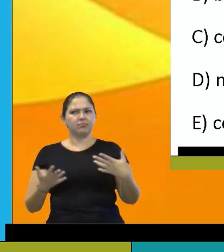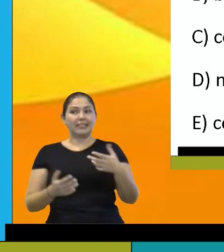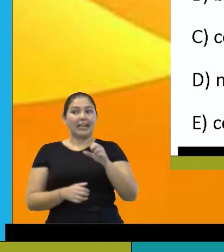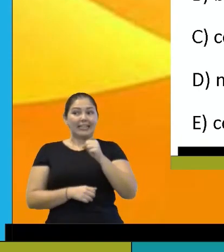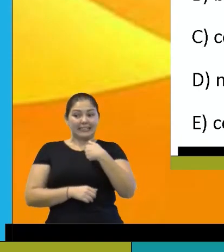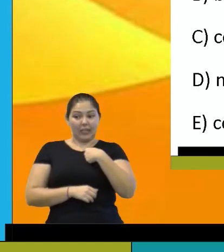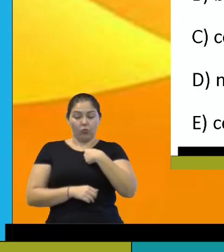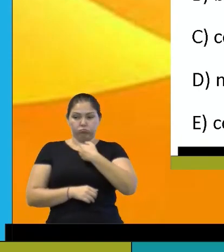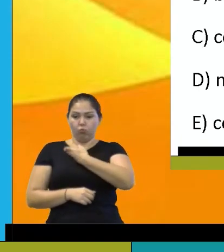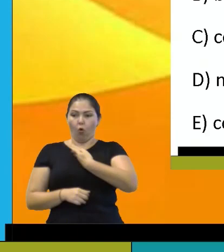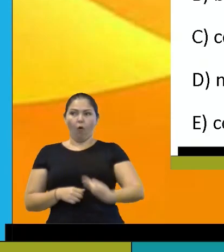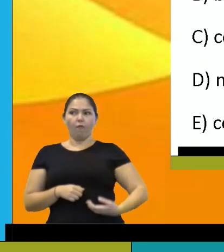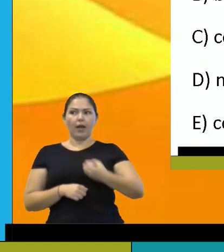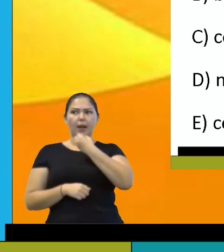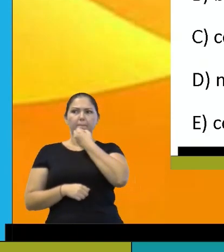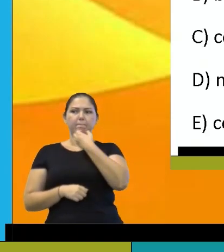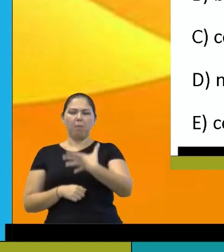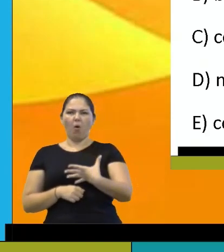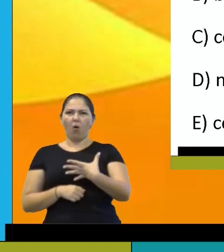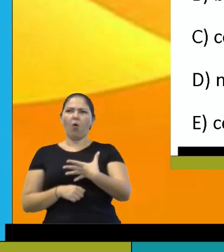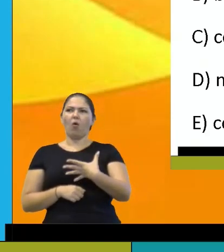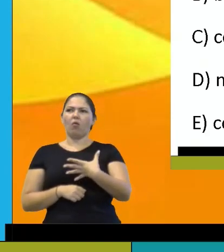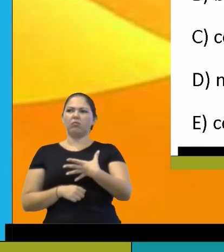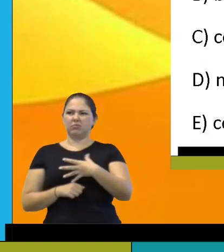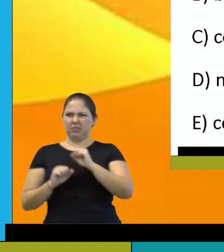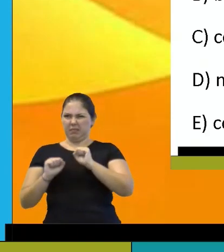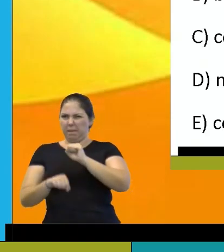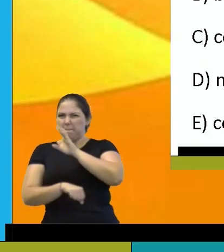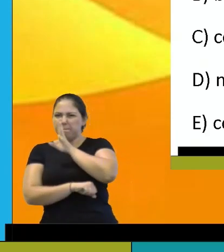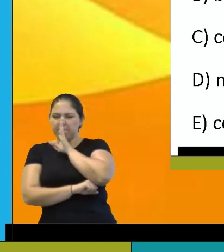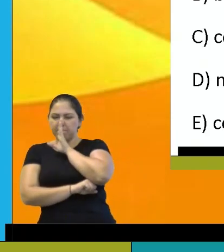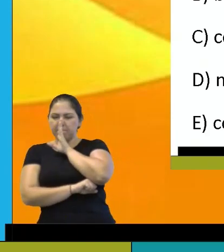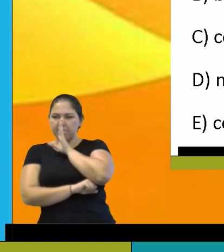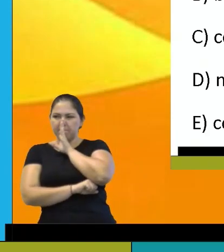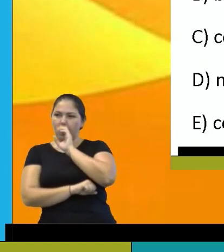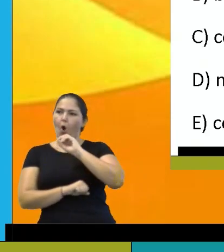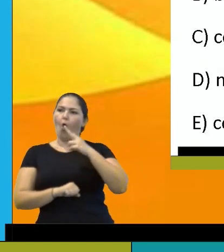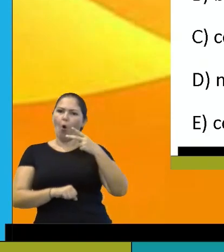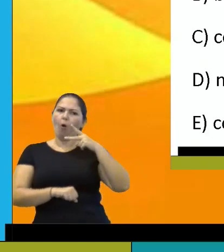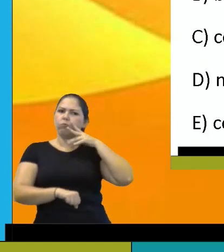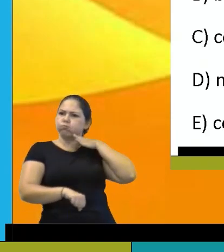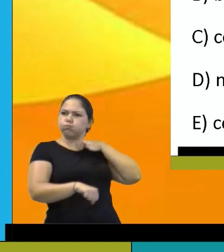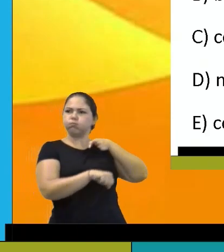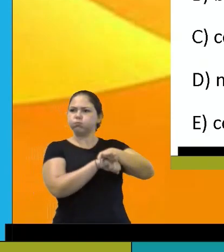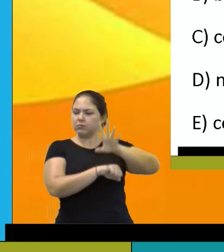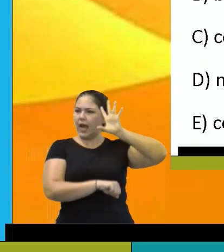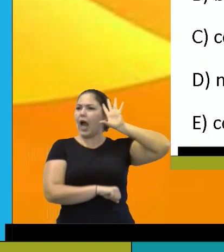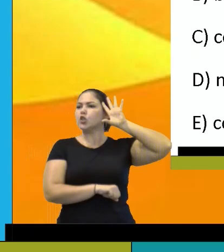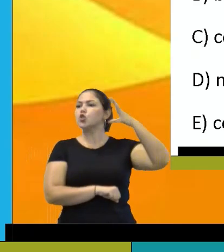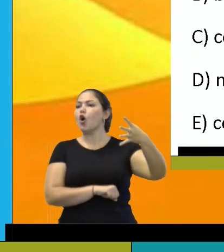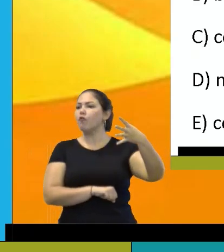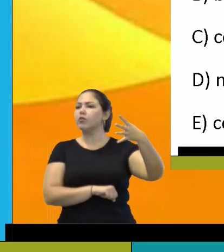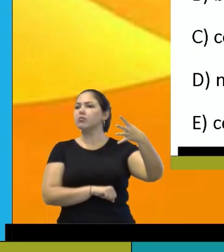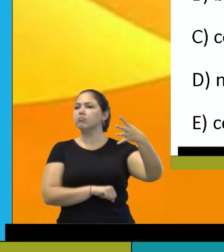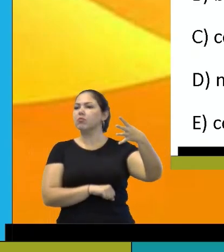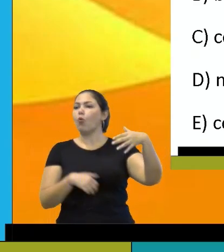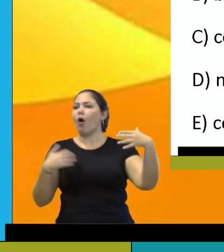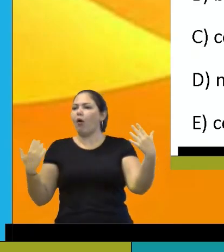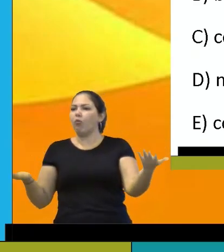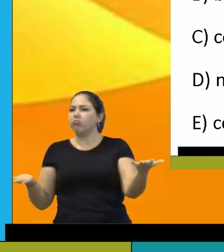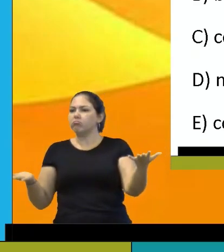agir? Ele deve agir, ele deve ser dotado de virtu. A virtu é a qualidade